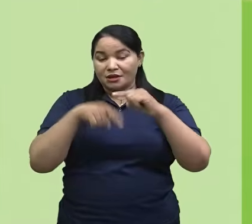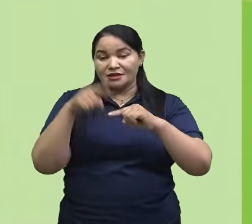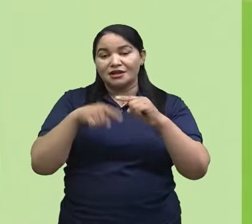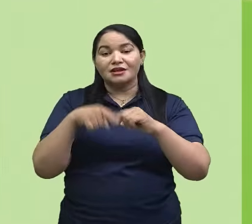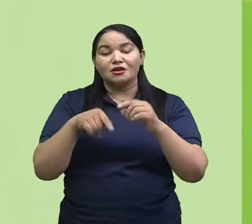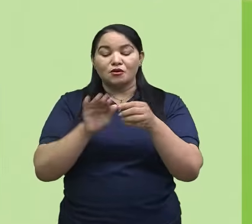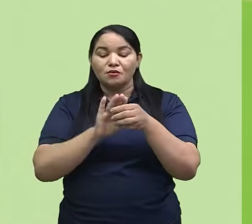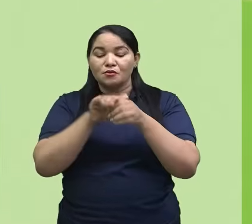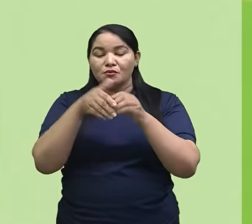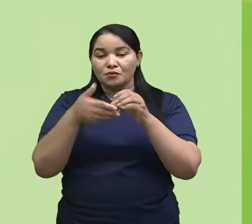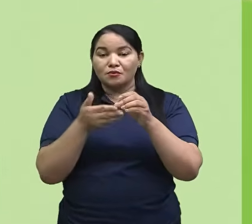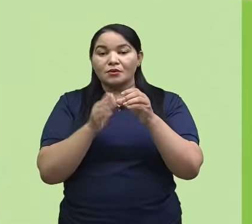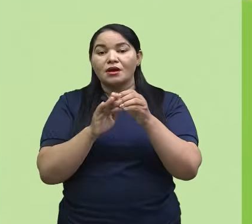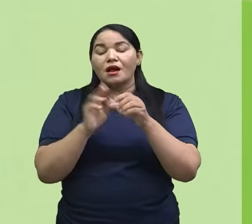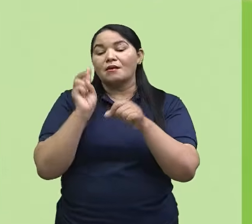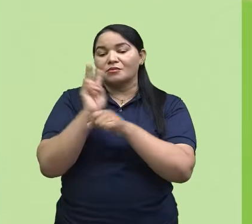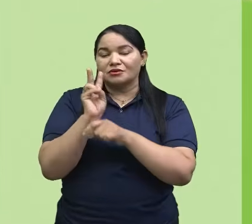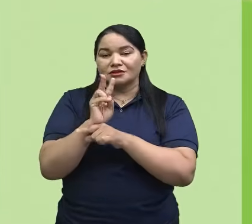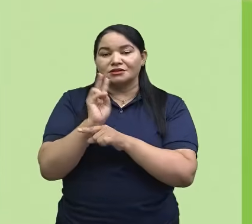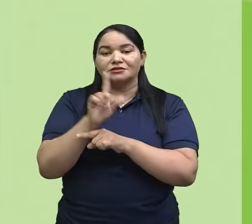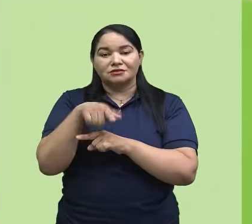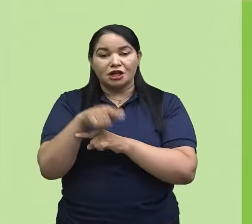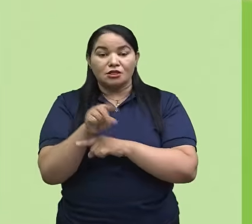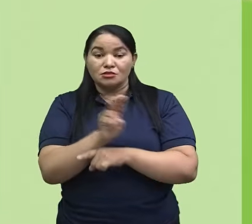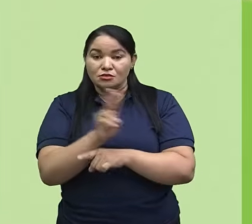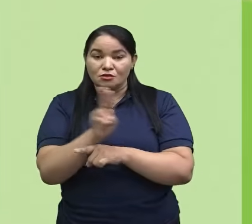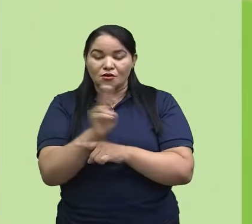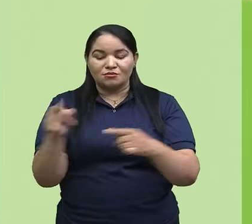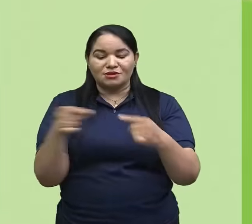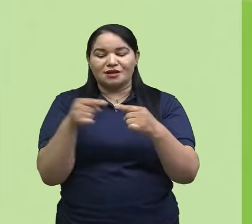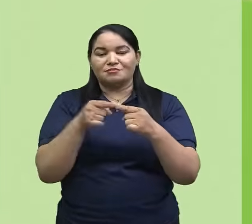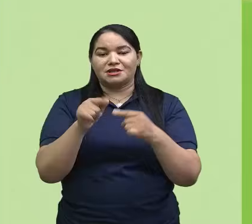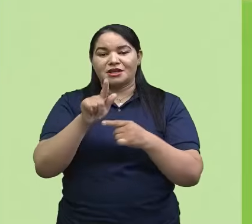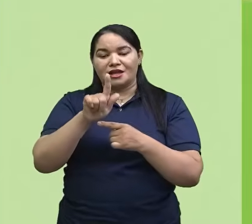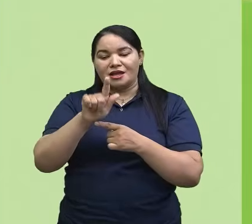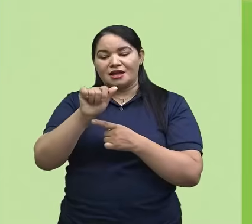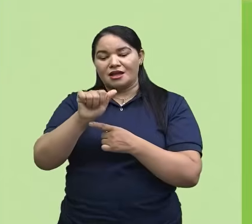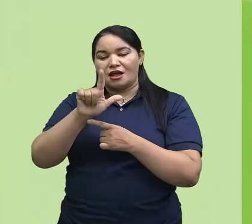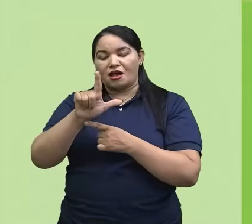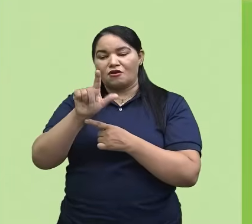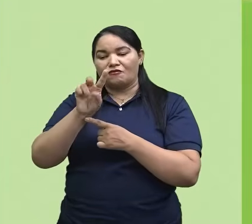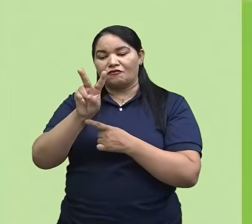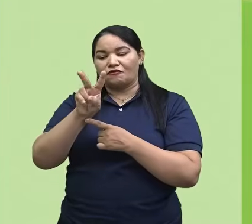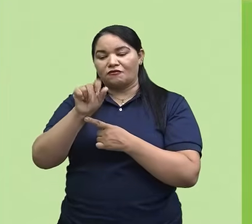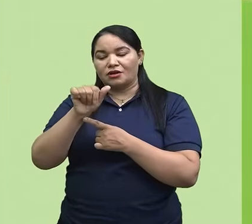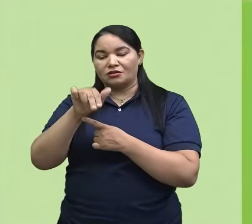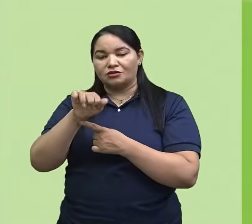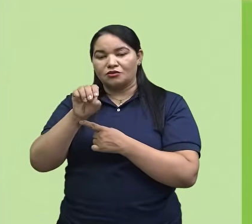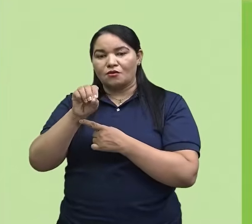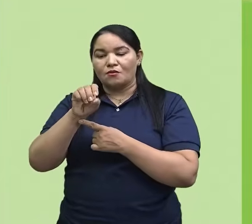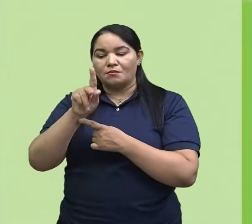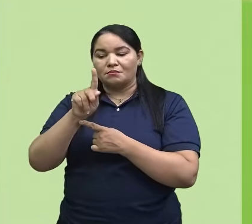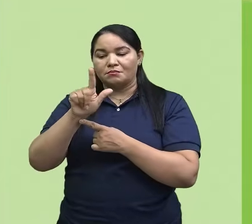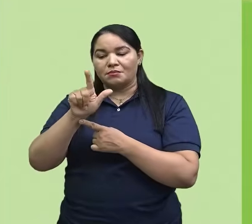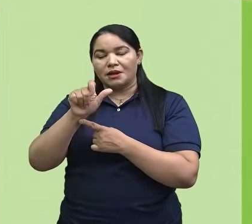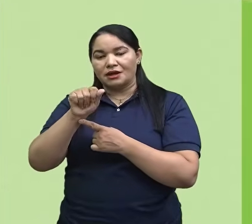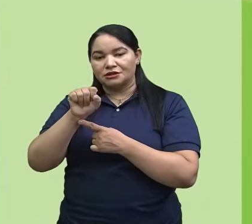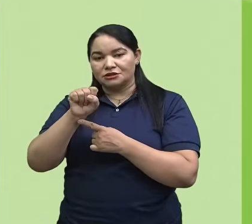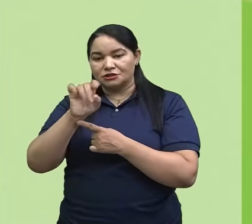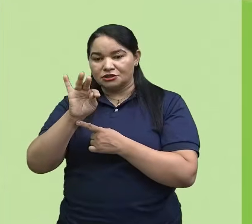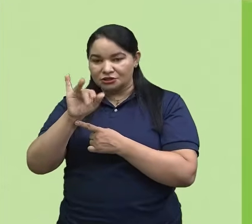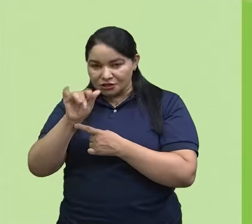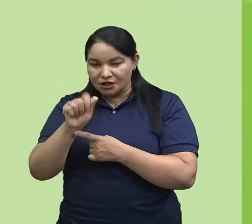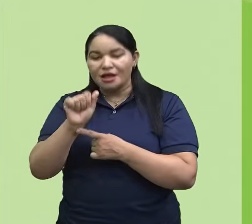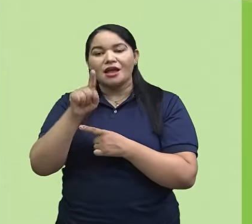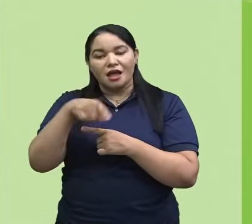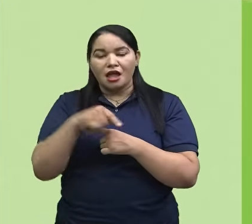é chamado aqui na química de galvanoplastia, né? E é um processo da eletrólise, tá? Agora eu